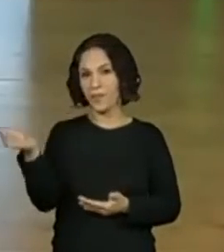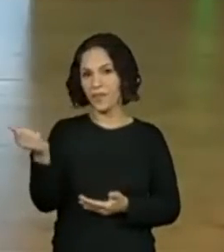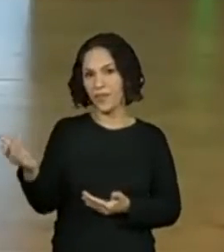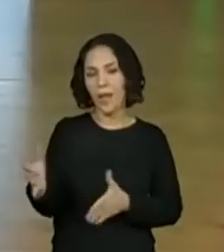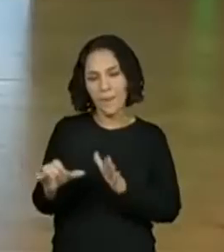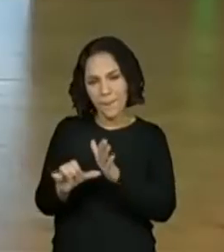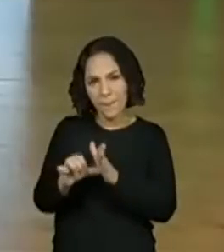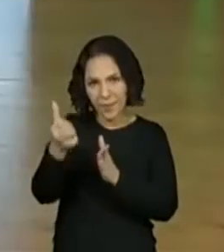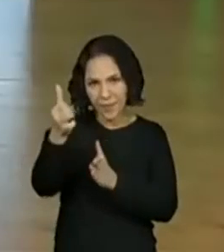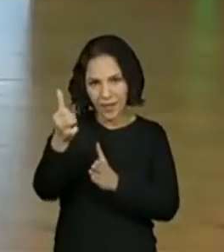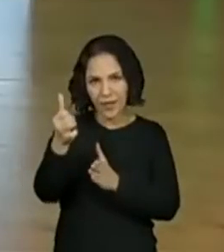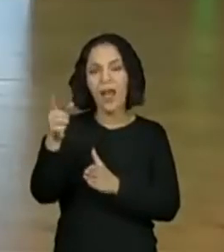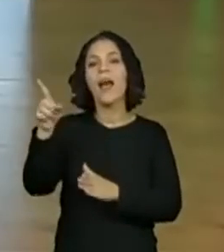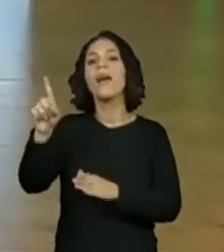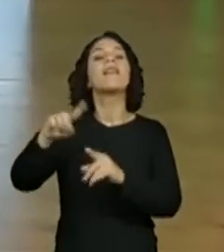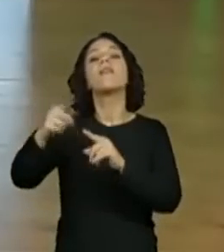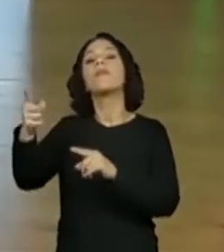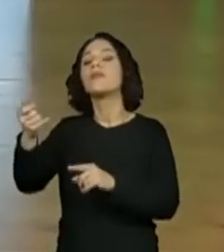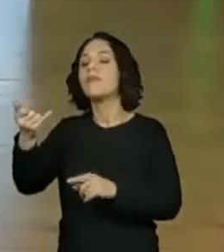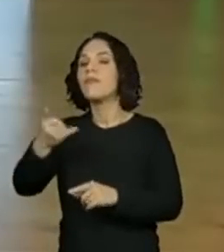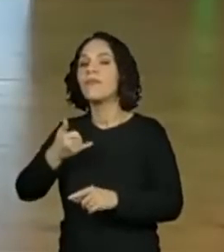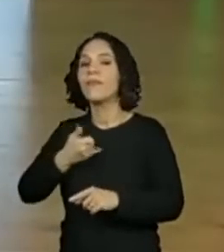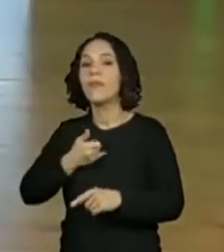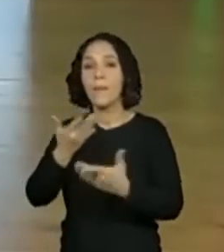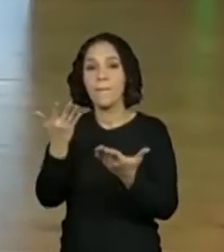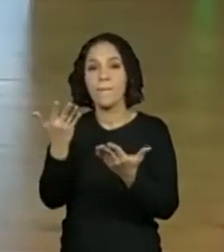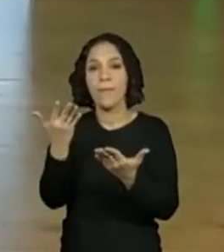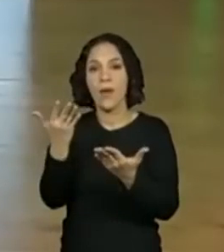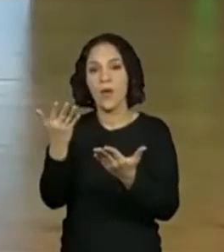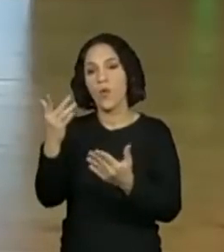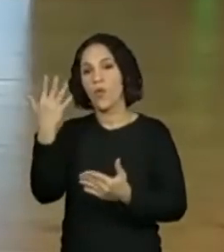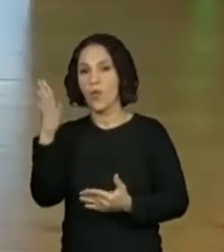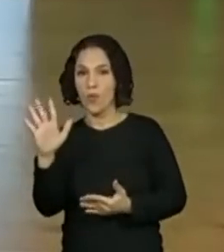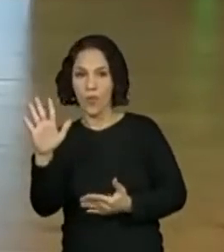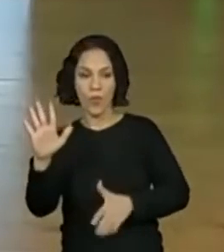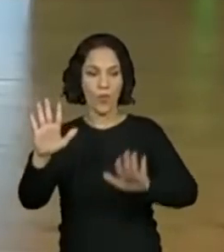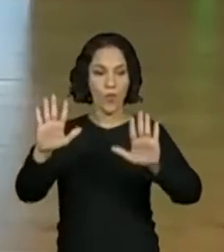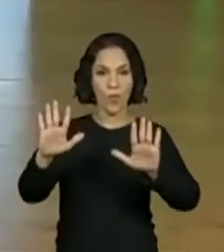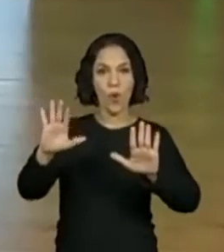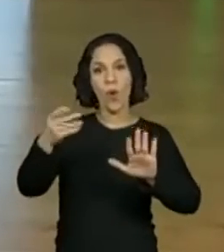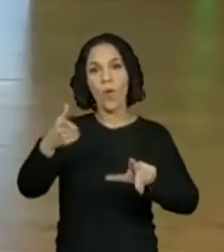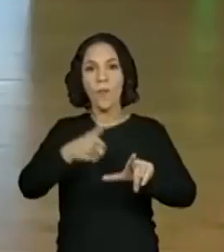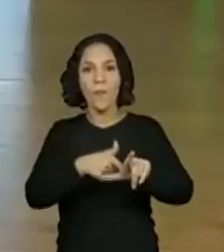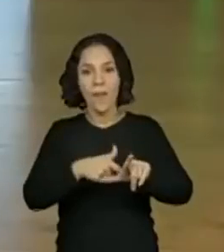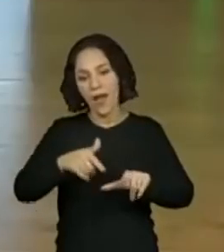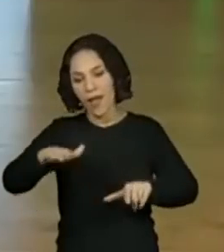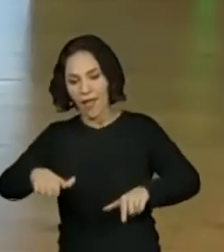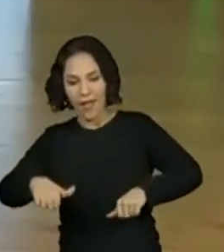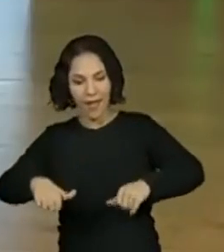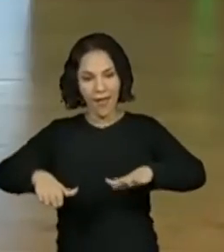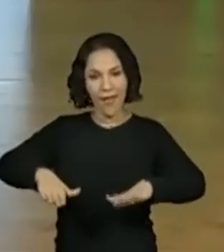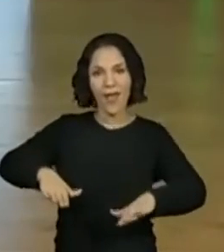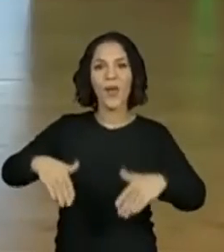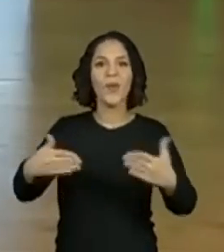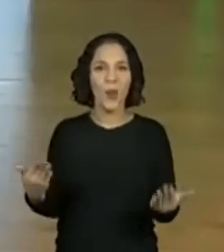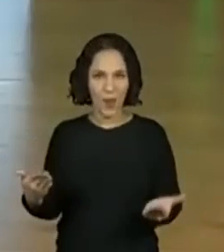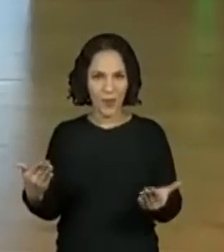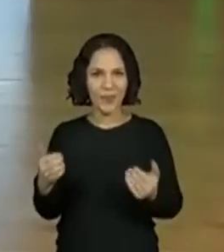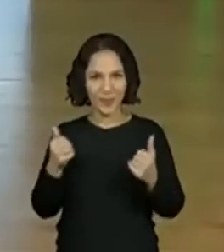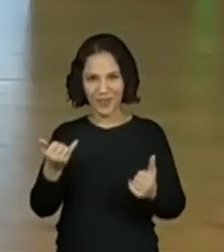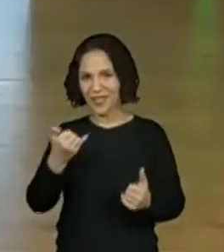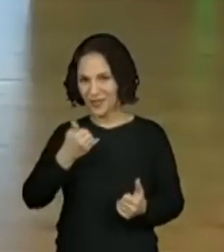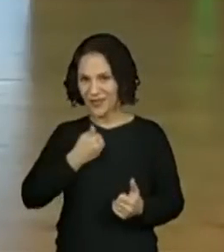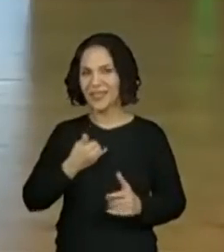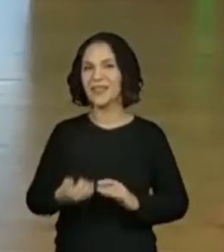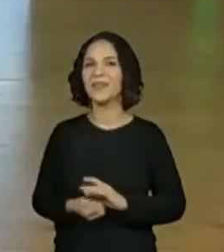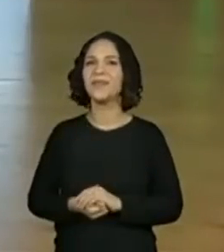que cair, vocês vão falar qual mão, ou direita ou esquerda, ou qual pé, direita ou esquerda, tem que colocar nessa figura. Isso. Tá? Nós temos um